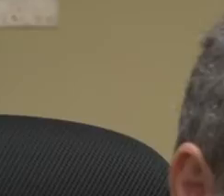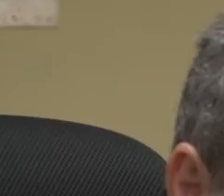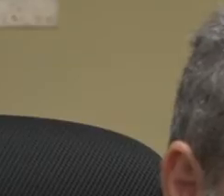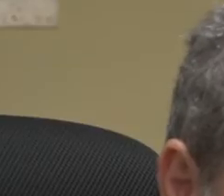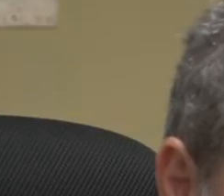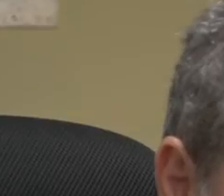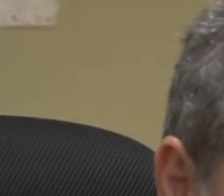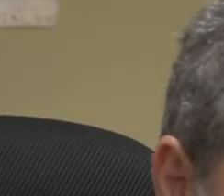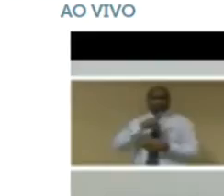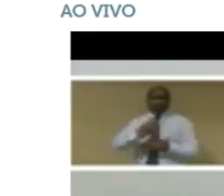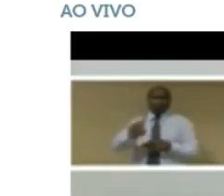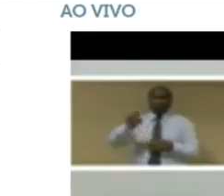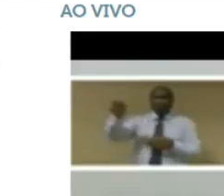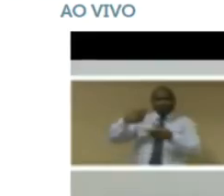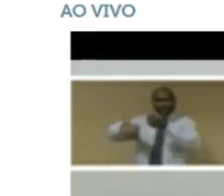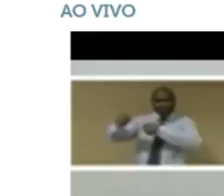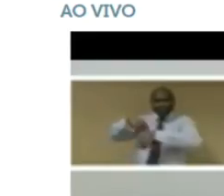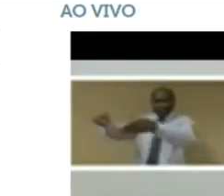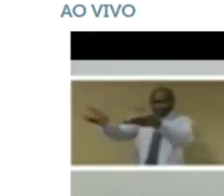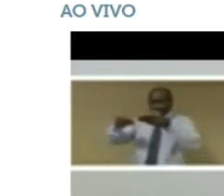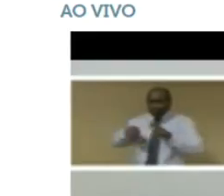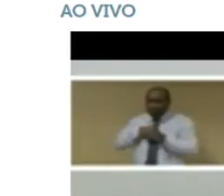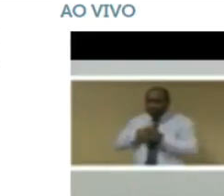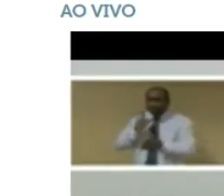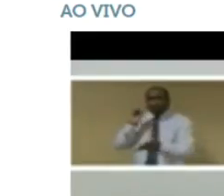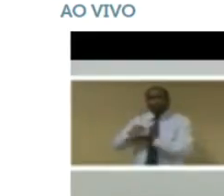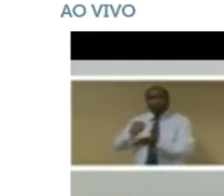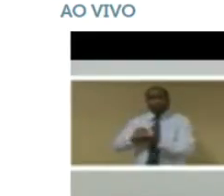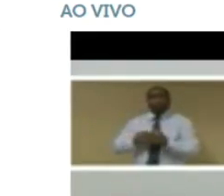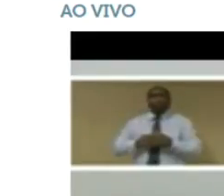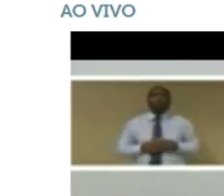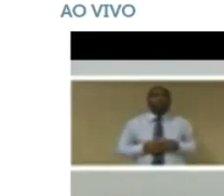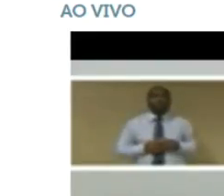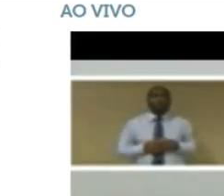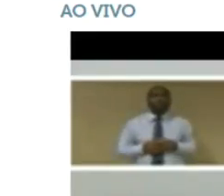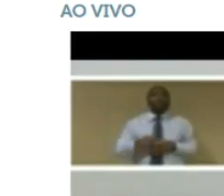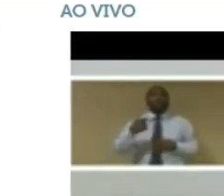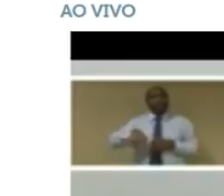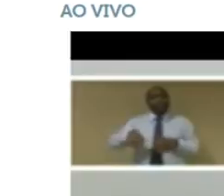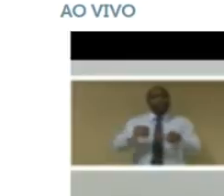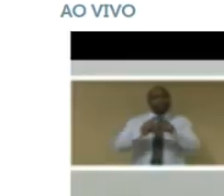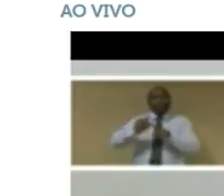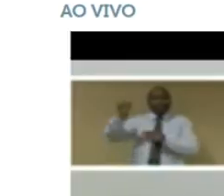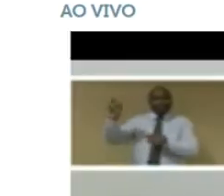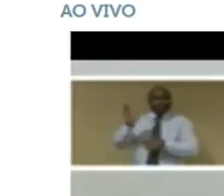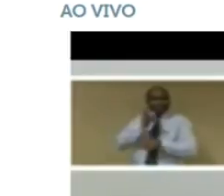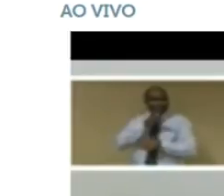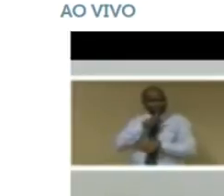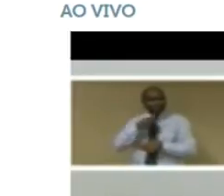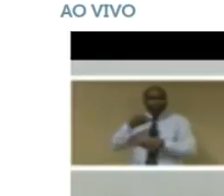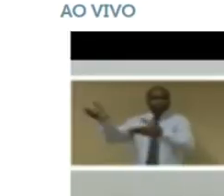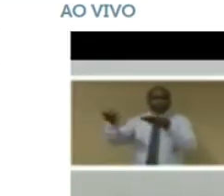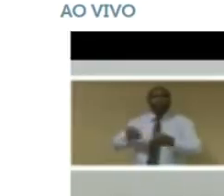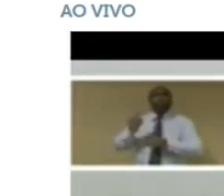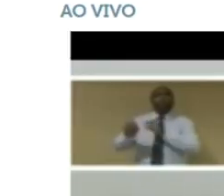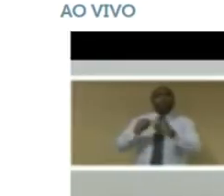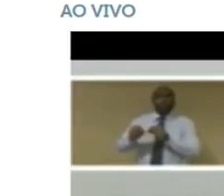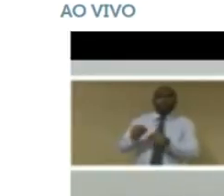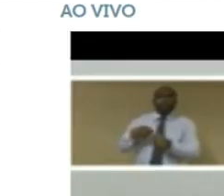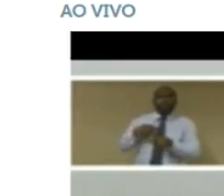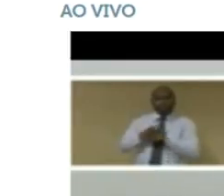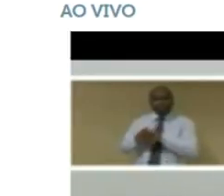da Covid-19. Na análise do processo, a relatora, a conselheira Jaqueline Jacobs, votou